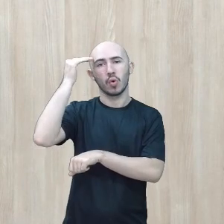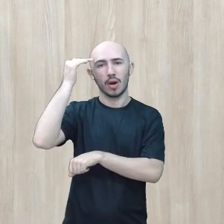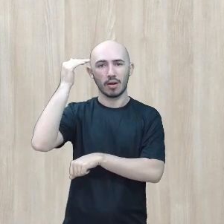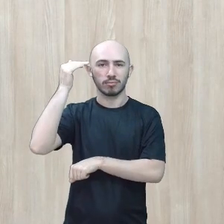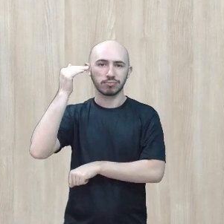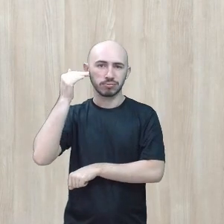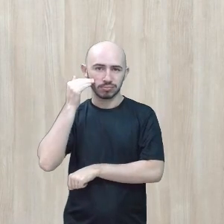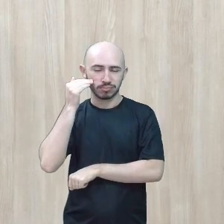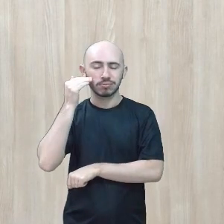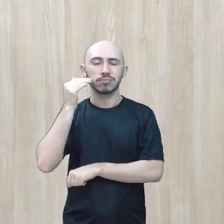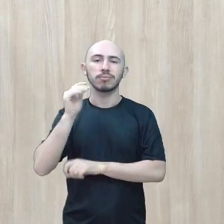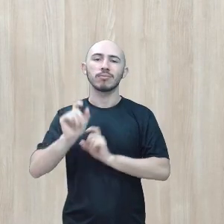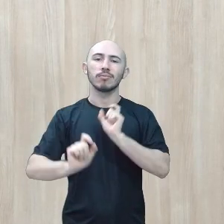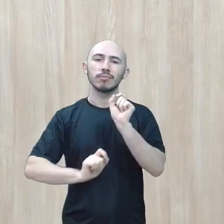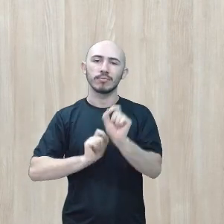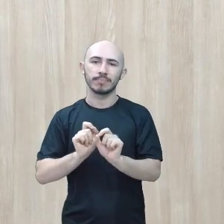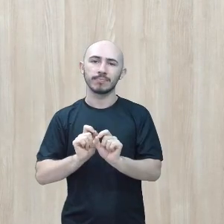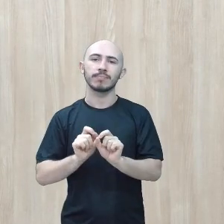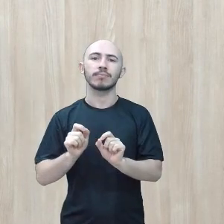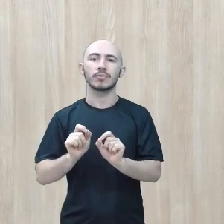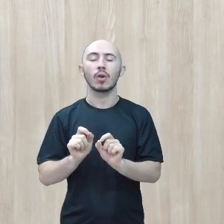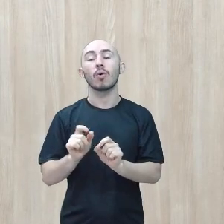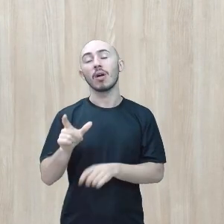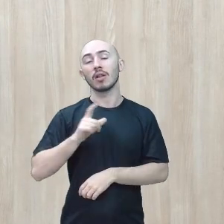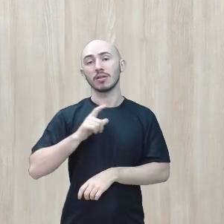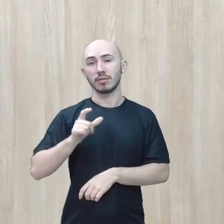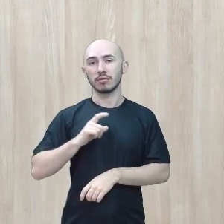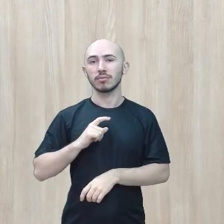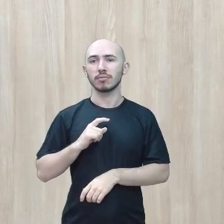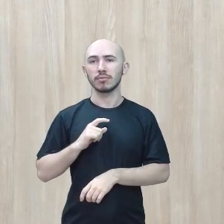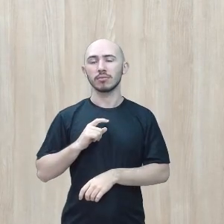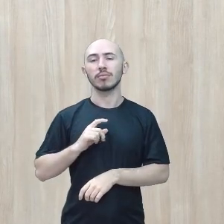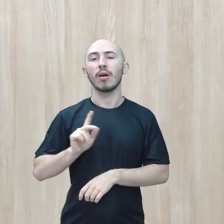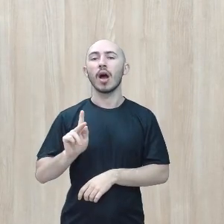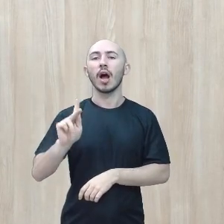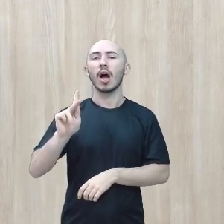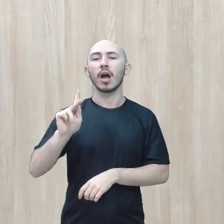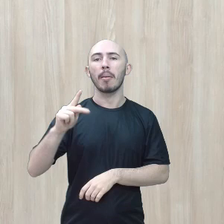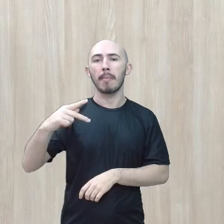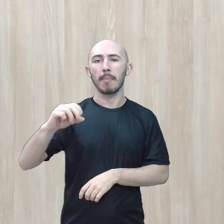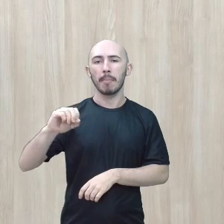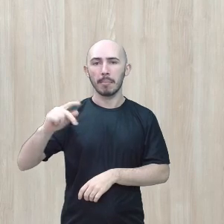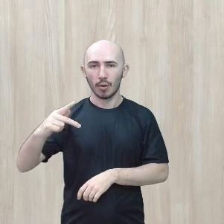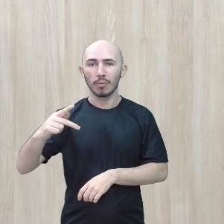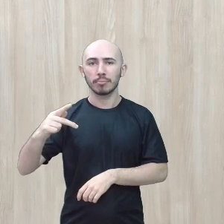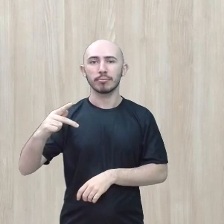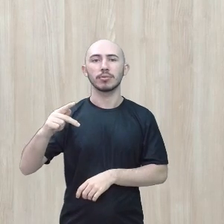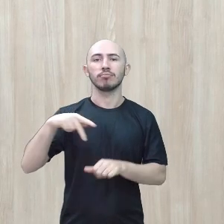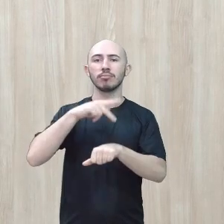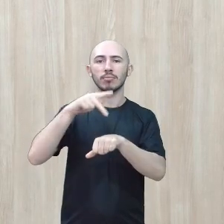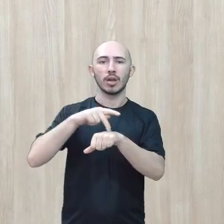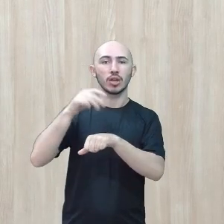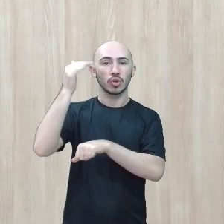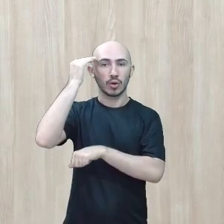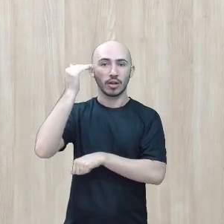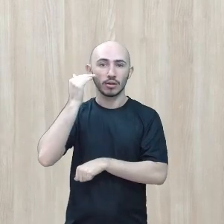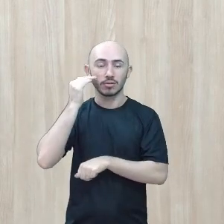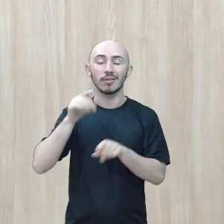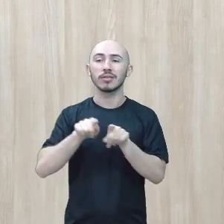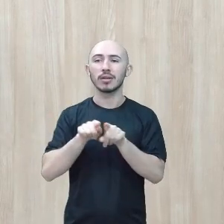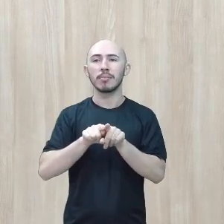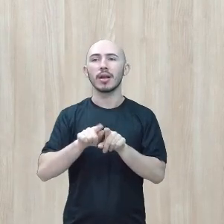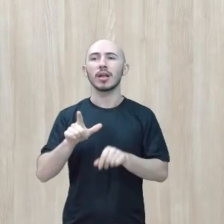a gente vai ter o K-pop, né, que é o Korean Pop na Coreia do Sul, a gente vai ter o